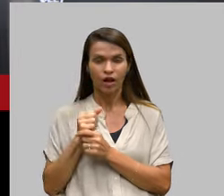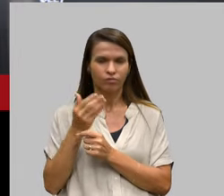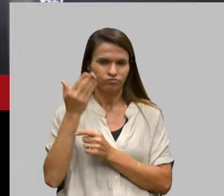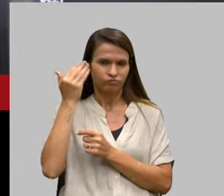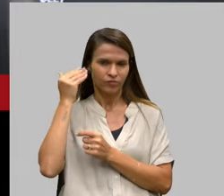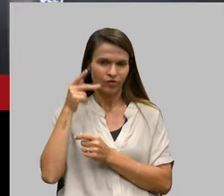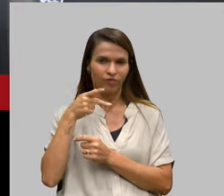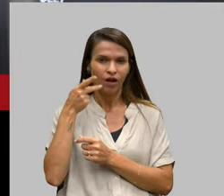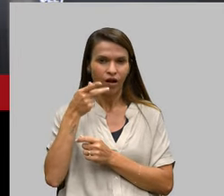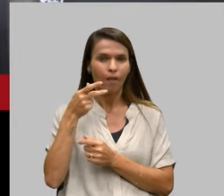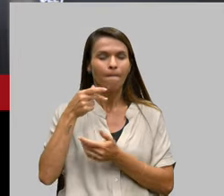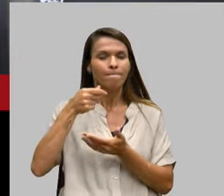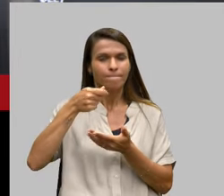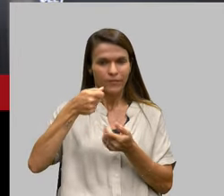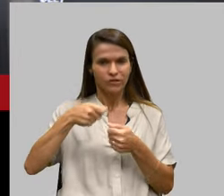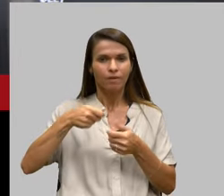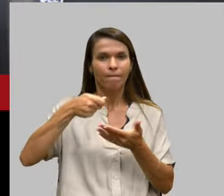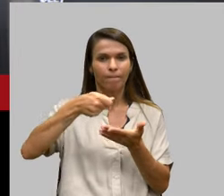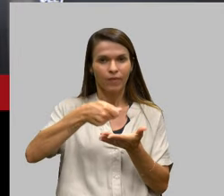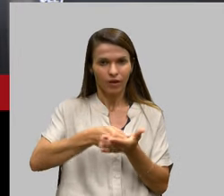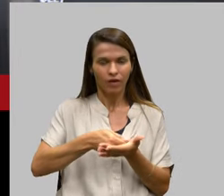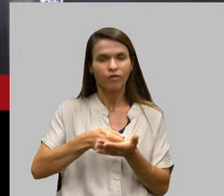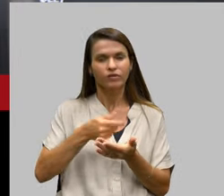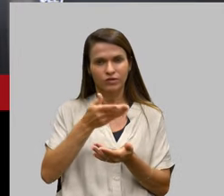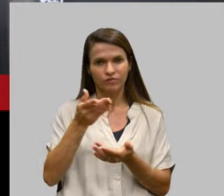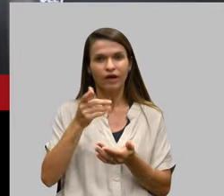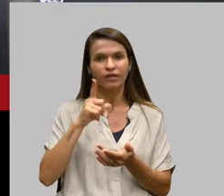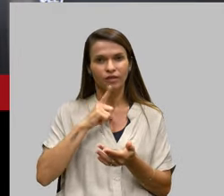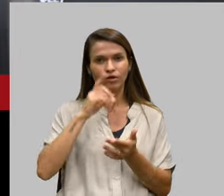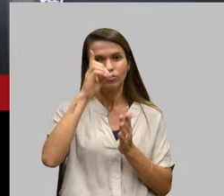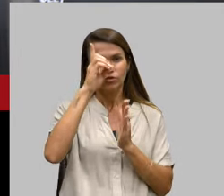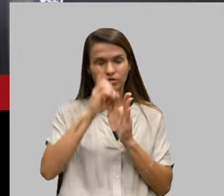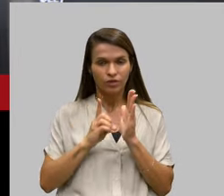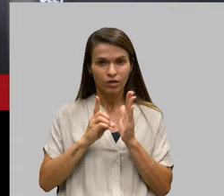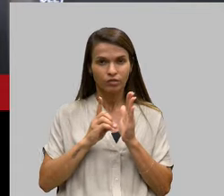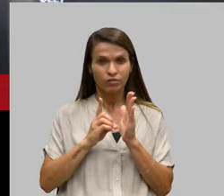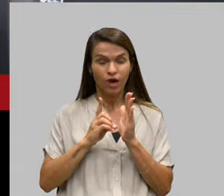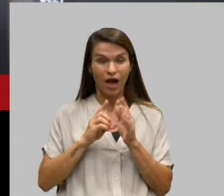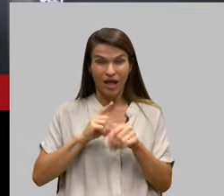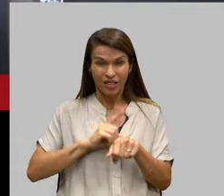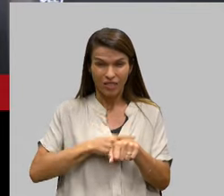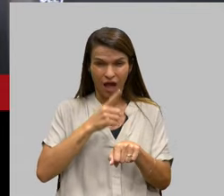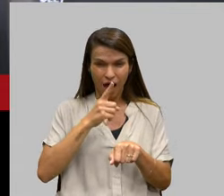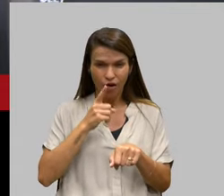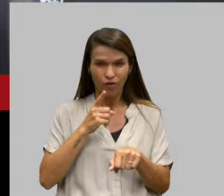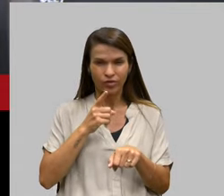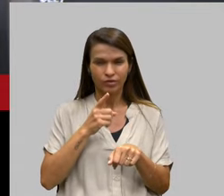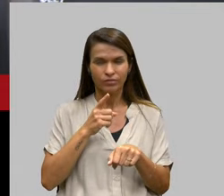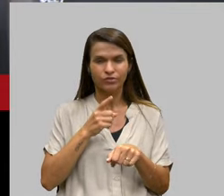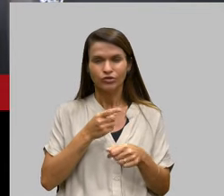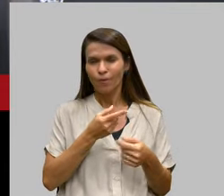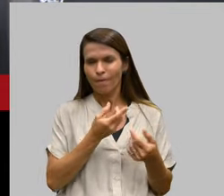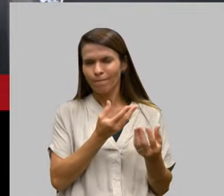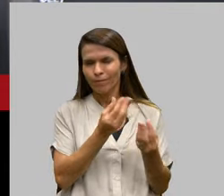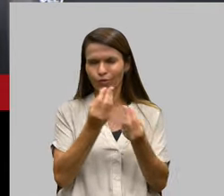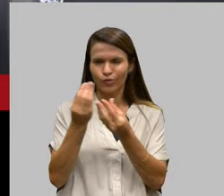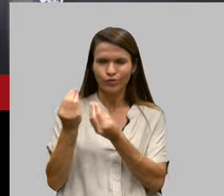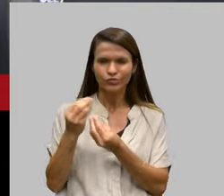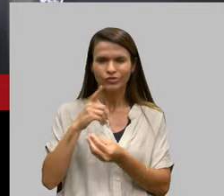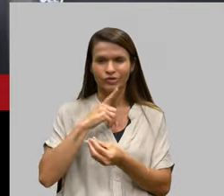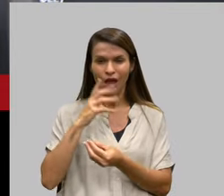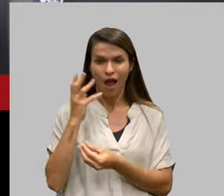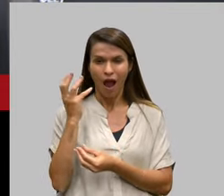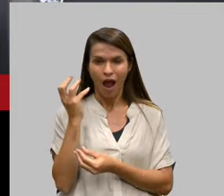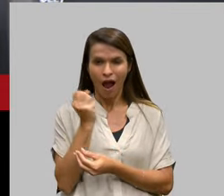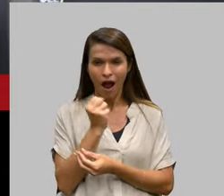pague esse pedágio vocês vão ter o direito e quando chegou a vez de muitos deles se aposentar a